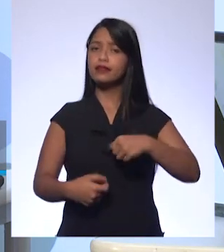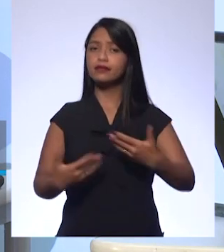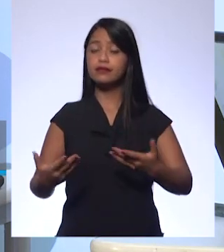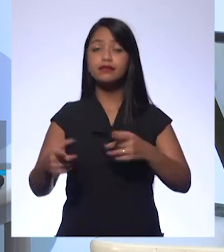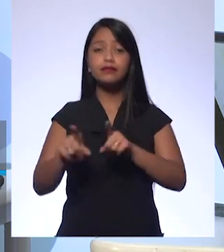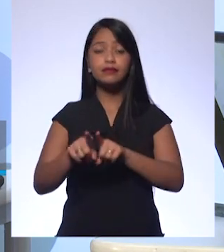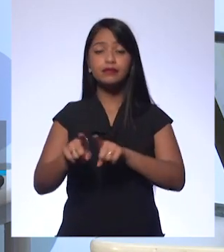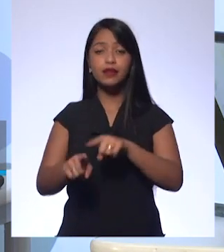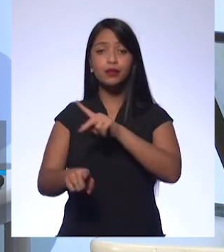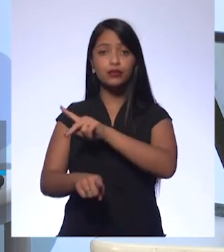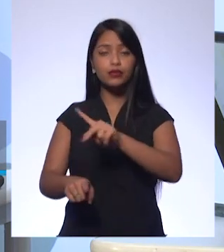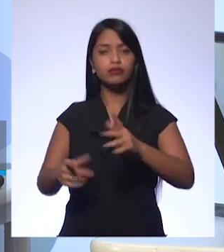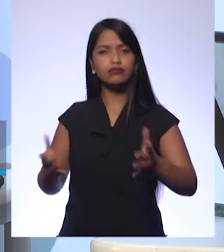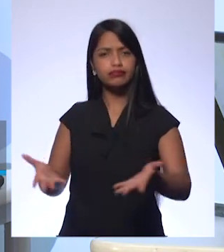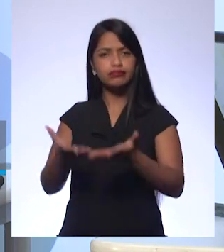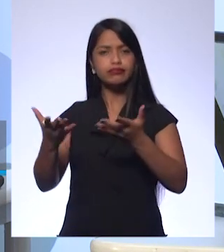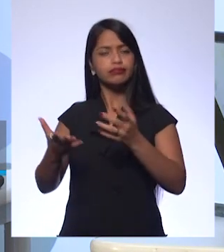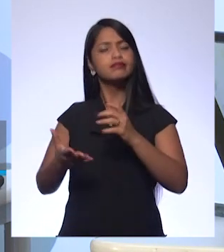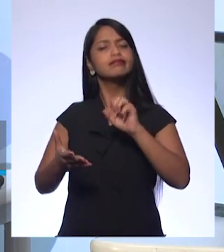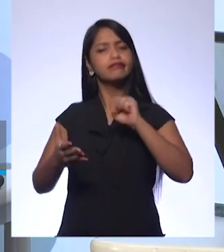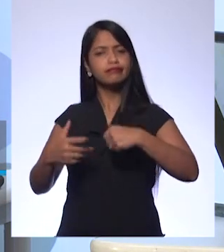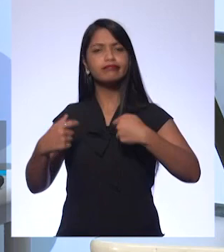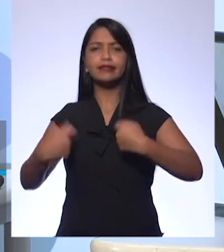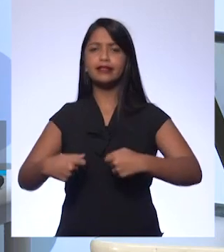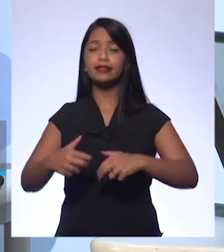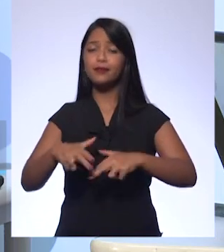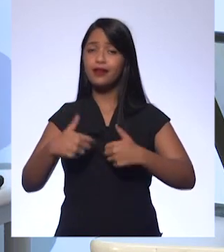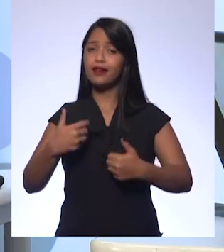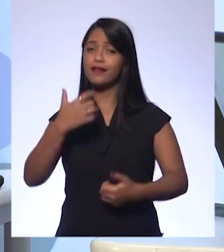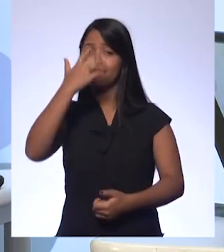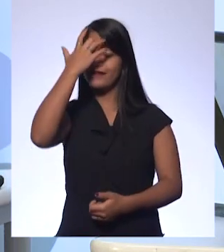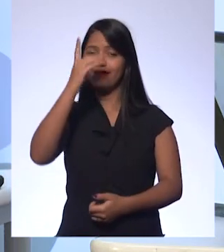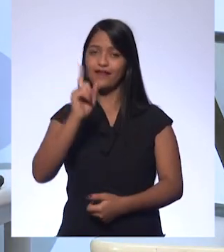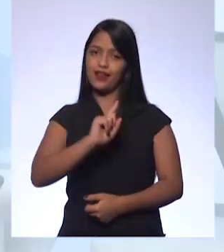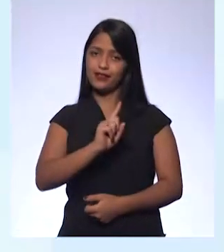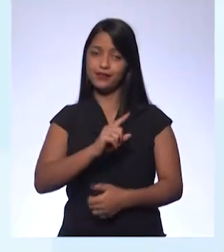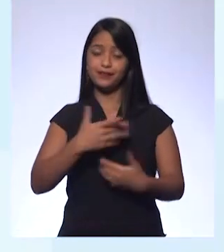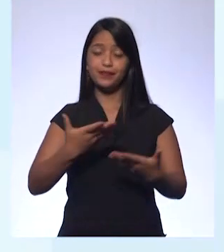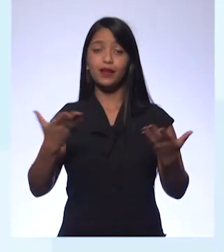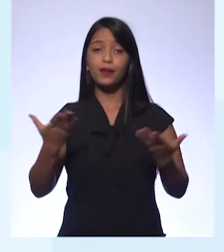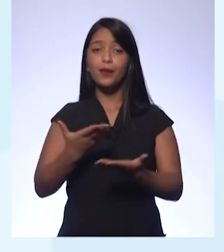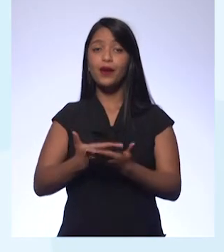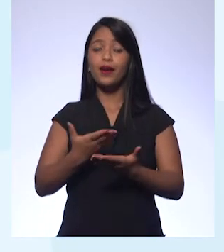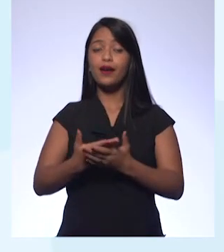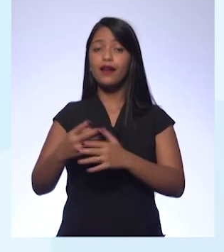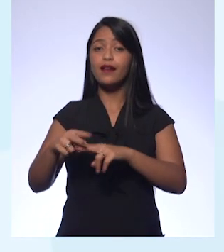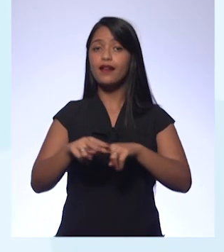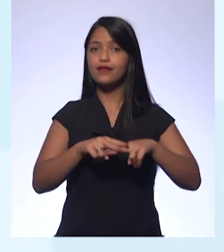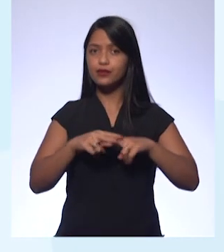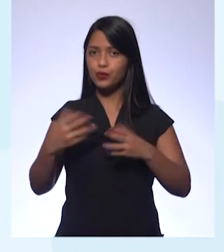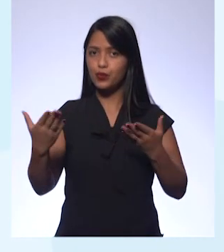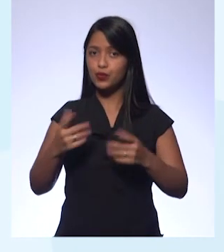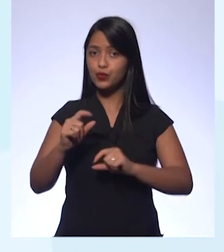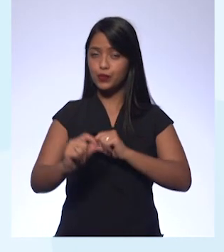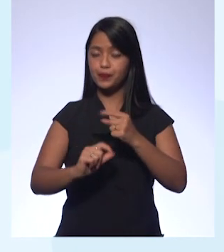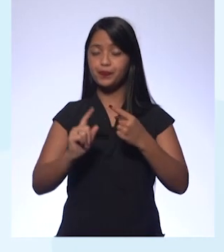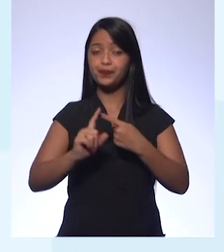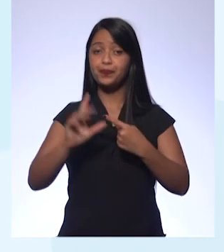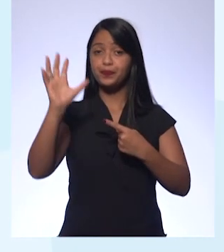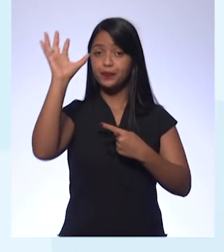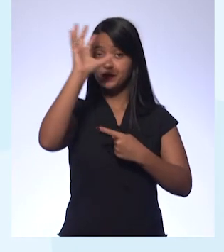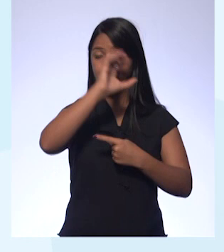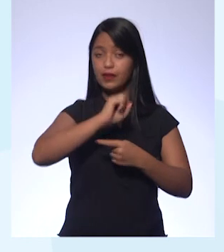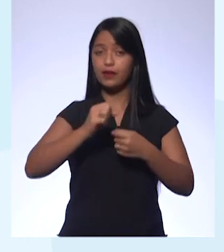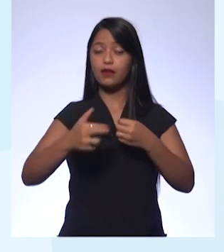como eu disse, não é fácil, certo? Retomada aí da nossa aula de hoje, fechando esse assunto. Retomada é aprofundamento das variações